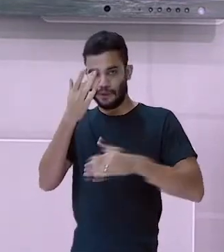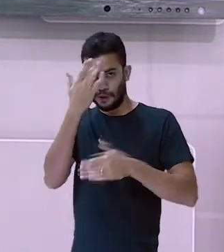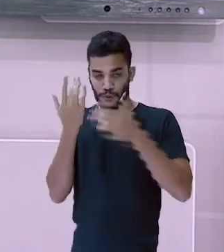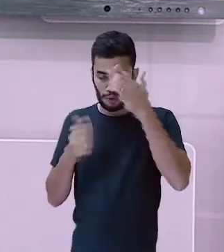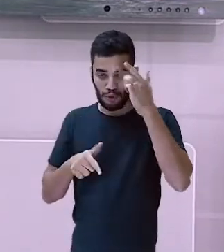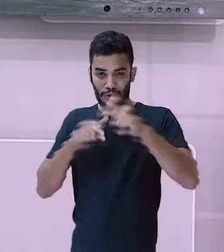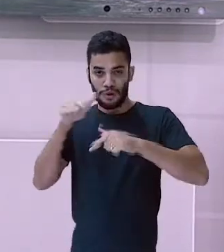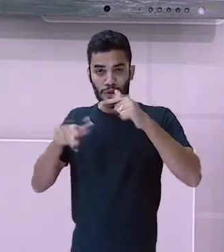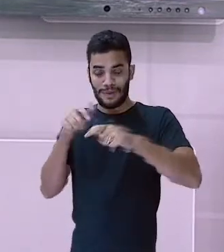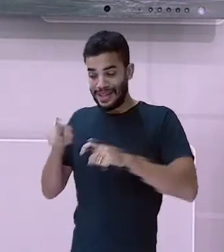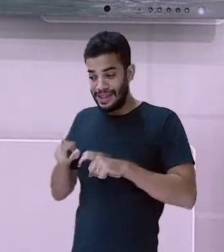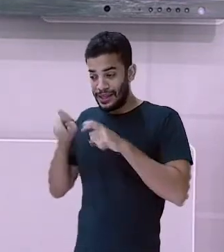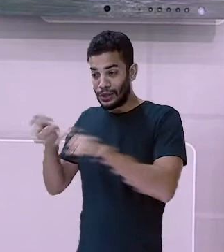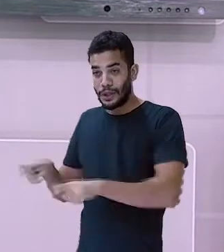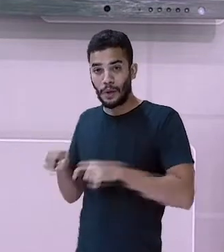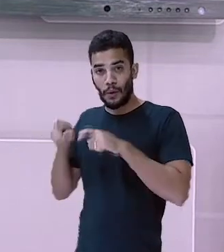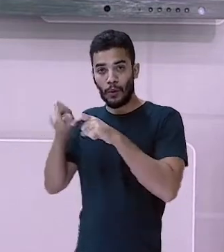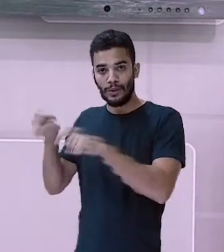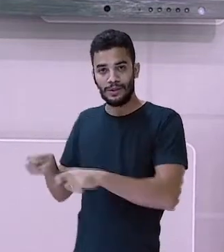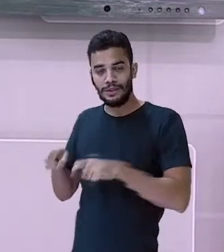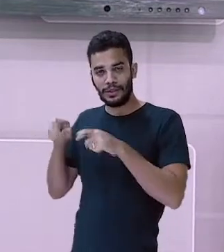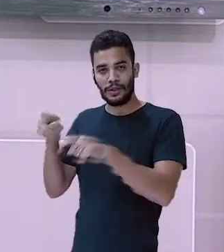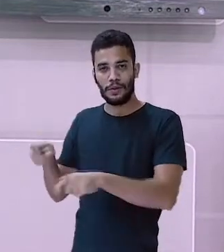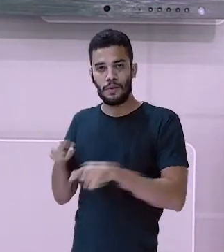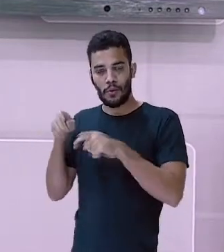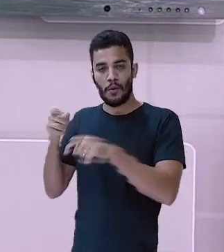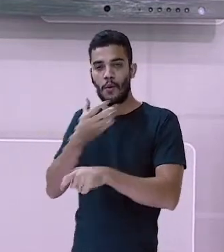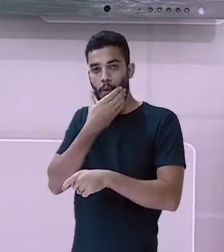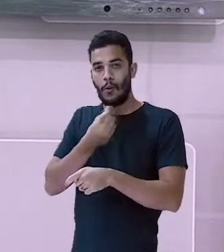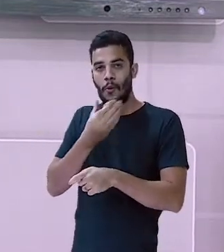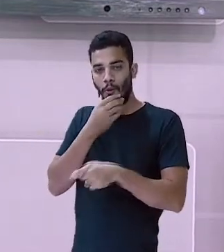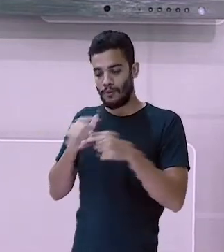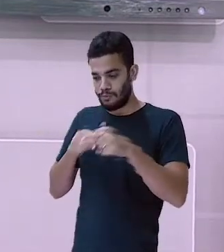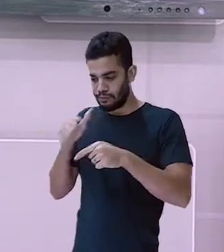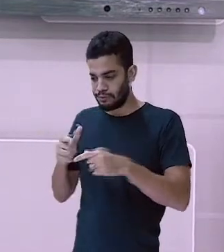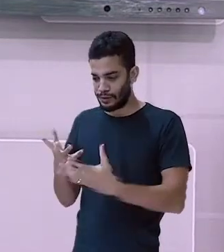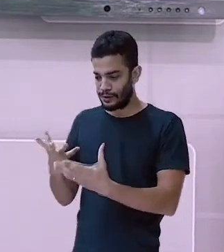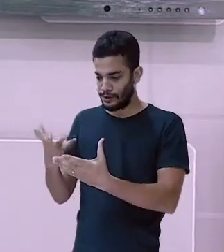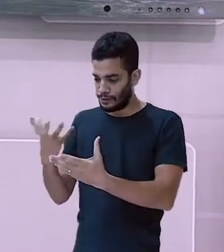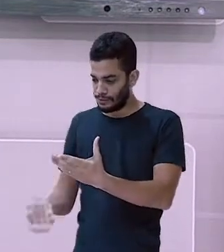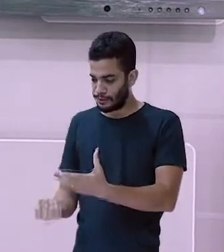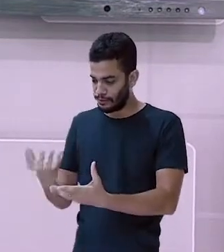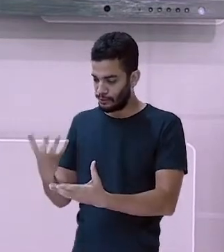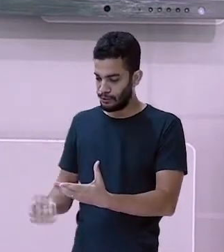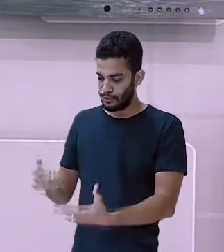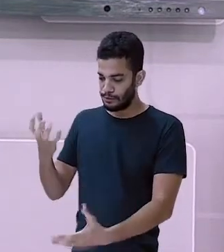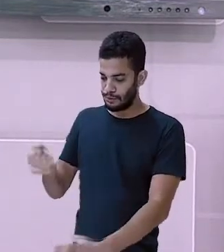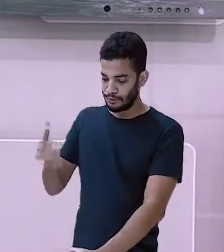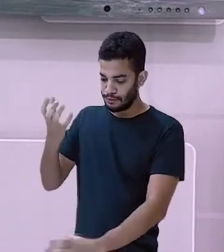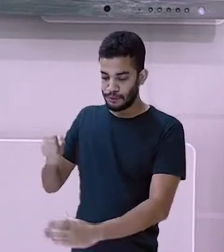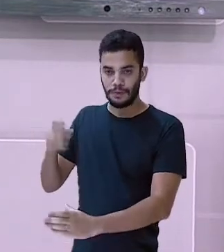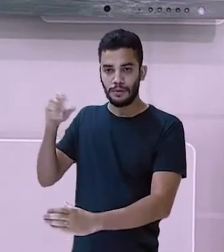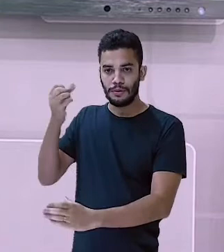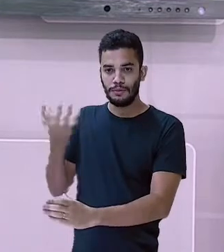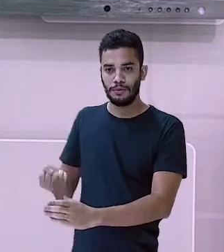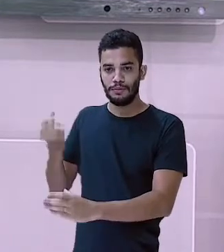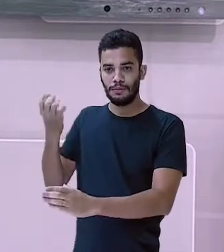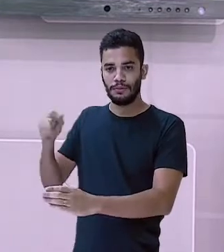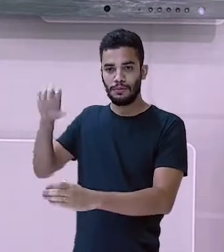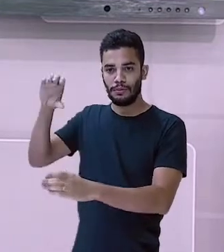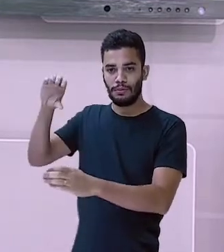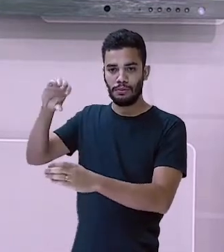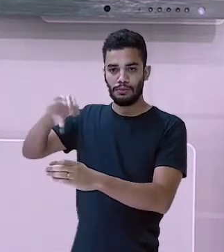no curral, direto lá da vaca, aquele leite ali é uma mistura também. Gente,